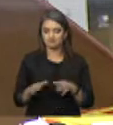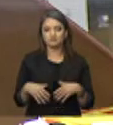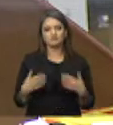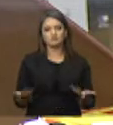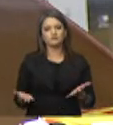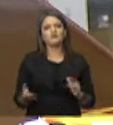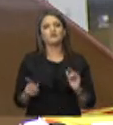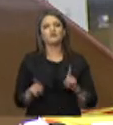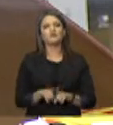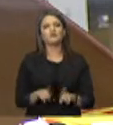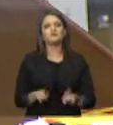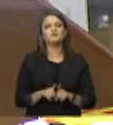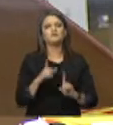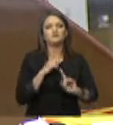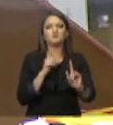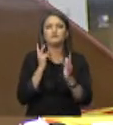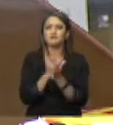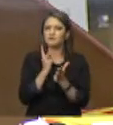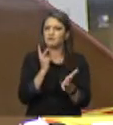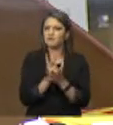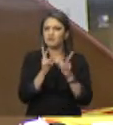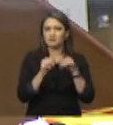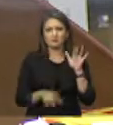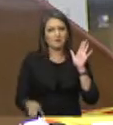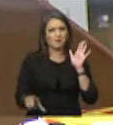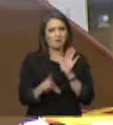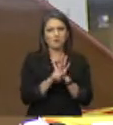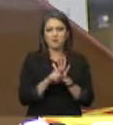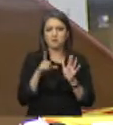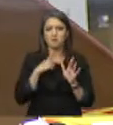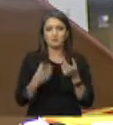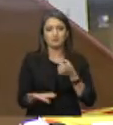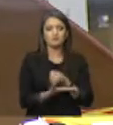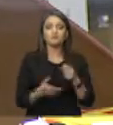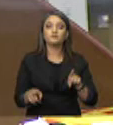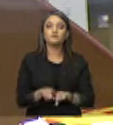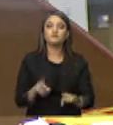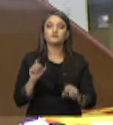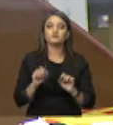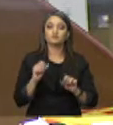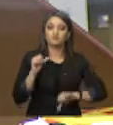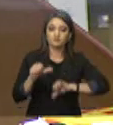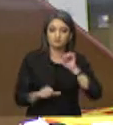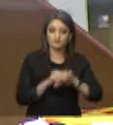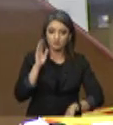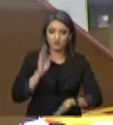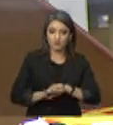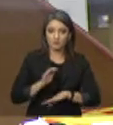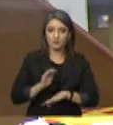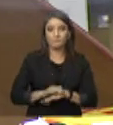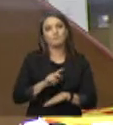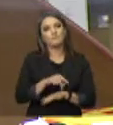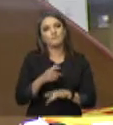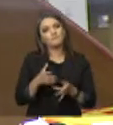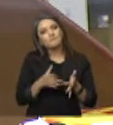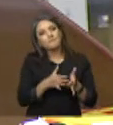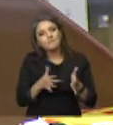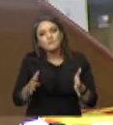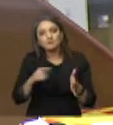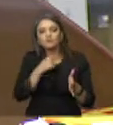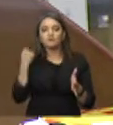retroativa da lei mais benéfica como decorrência dos princípios do direito sancionador se aplica a alteração do termo inicial do prazo de prescrição